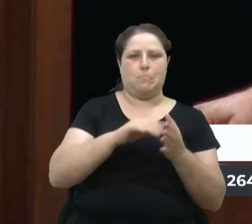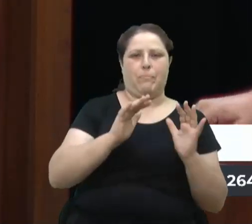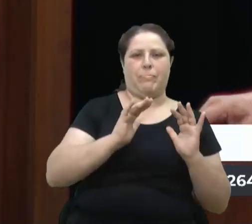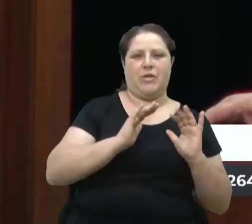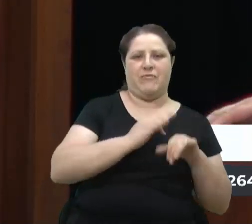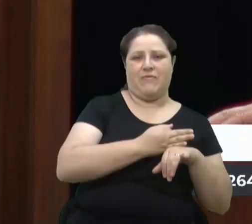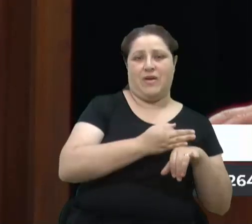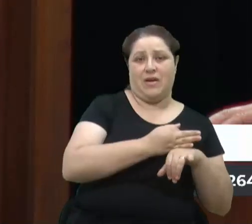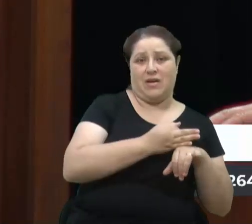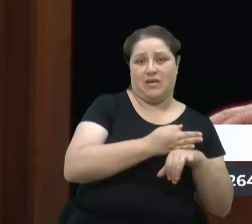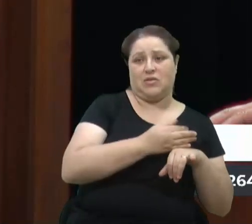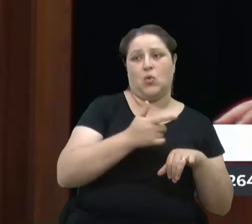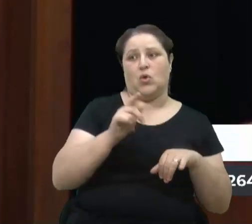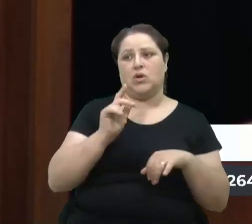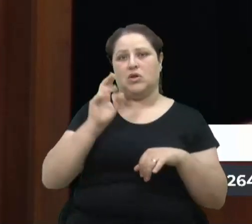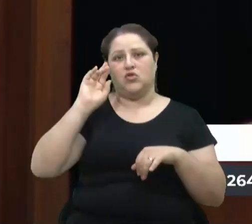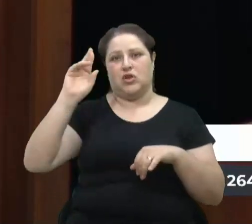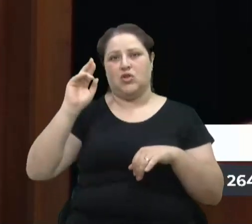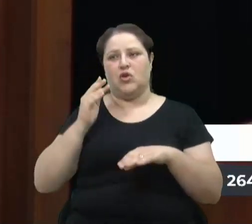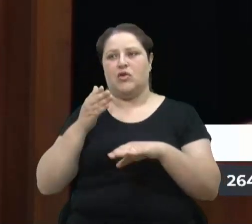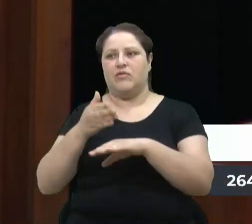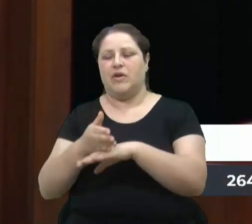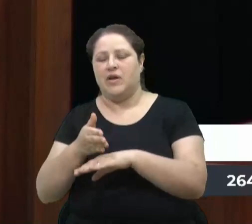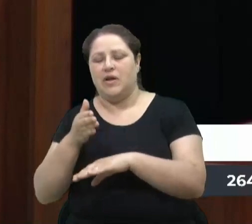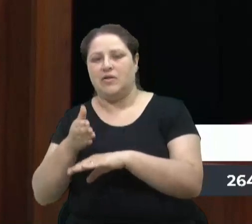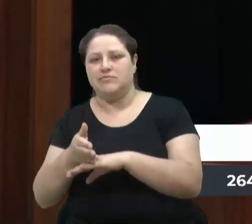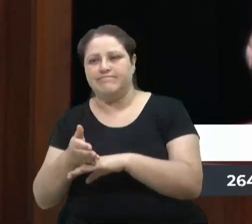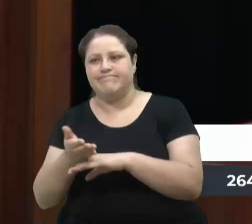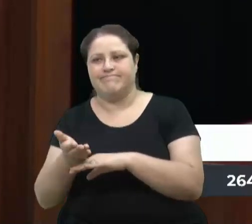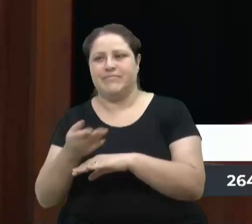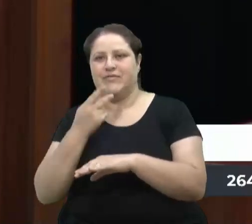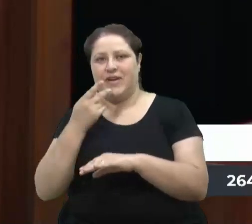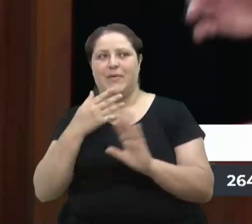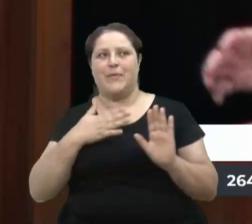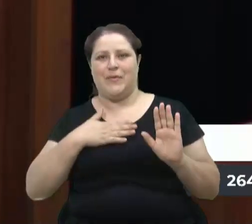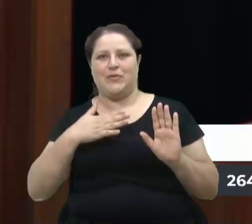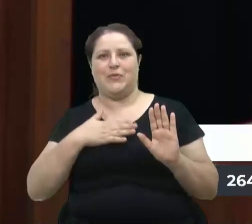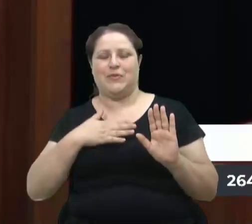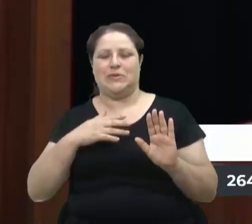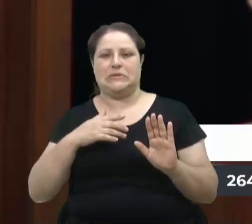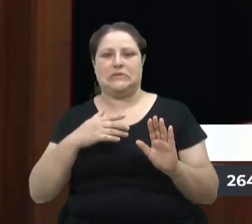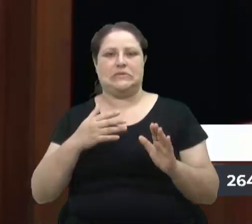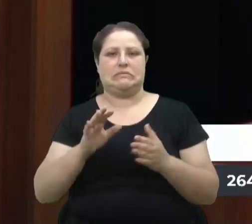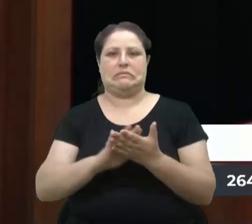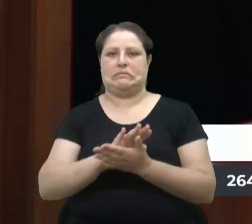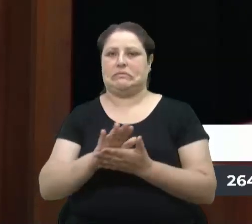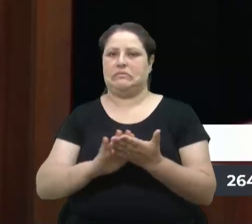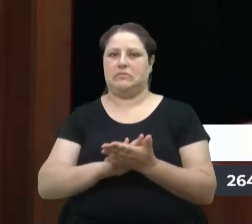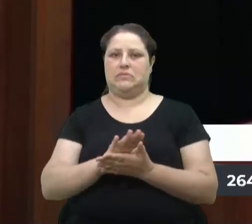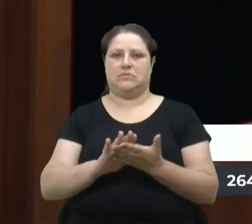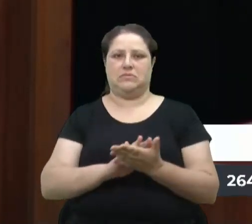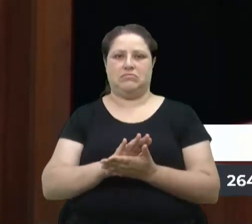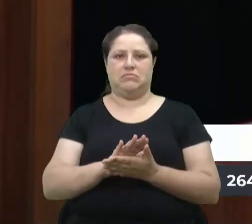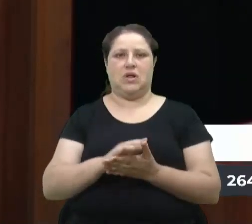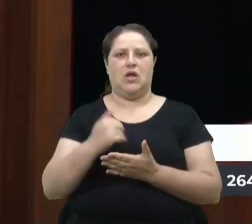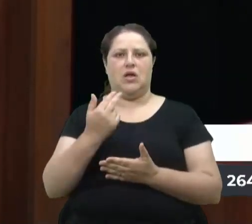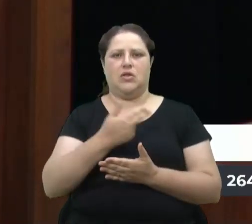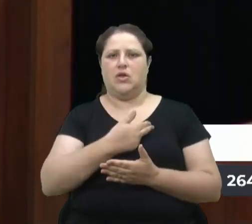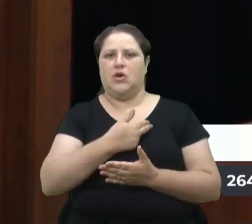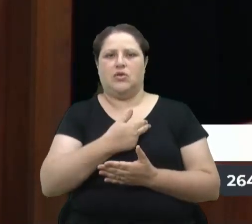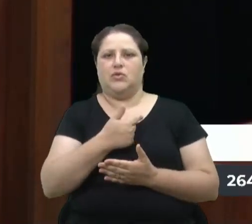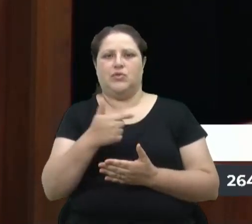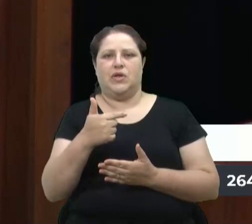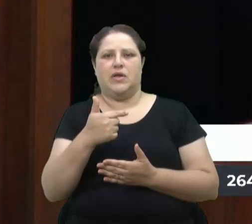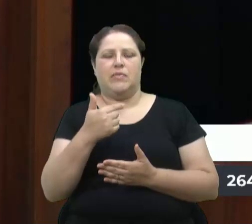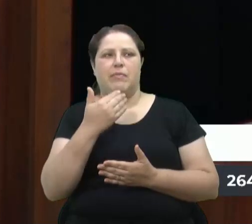aí. Nós não estamos pedindo, o que tem que se fazer? Botar uma sinaleira, botar uma rotatória, Não, vocês têm os